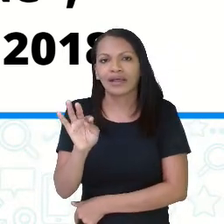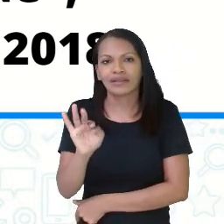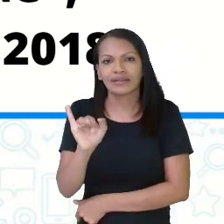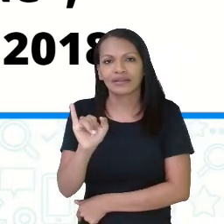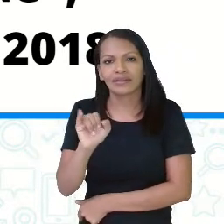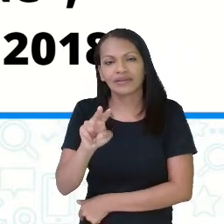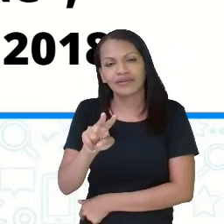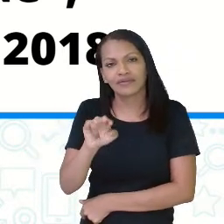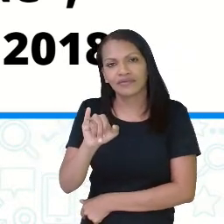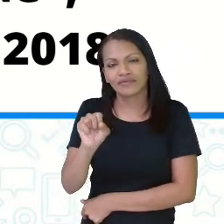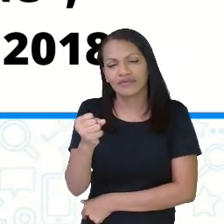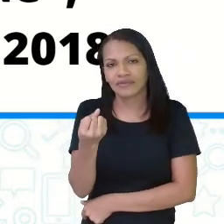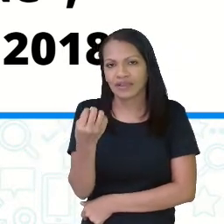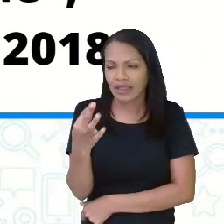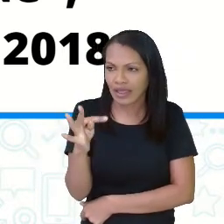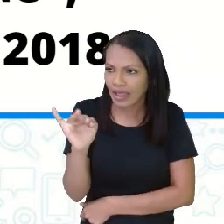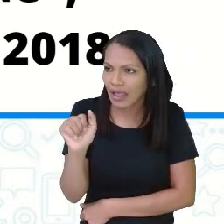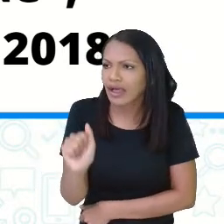indígenas, a questão da